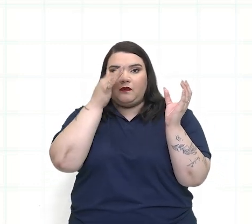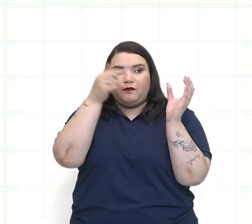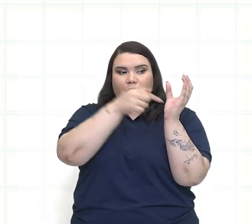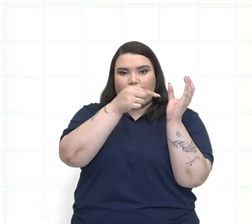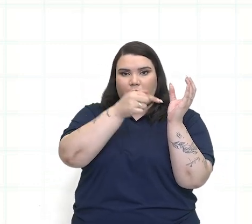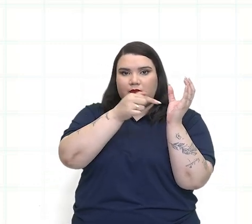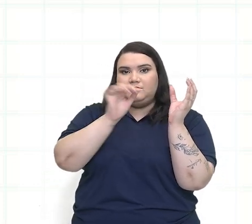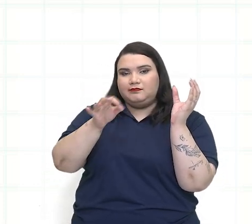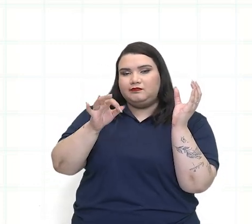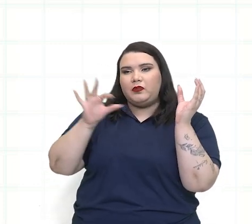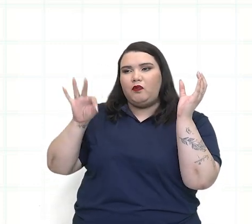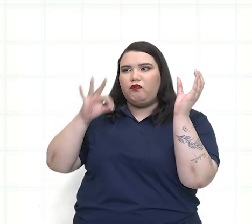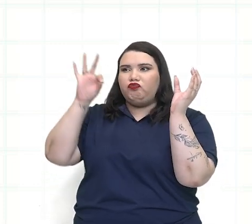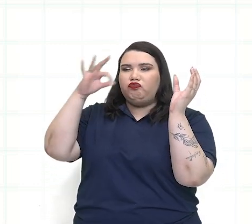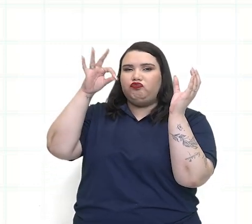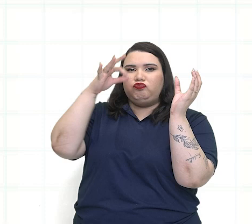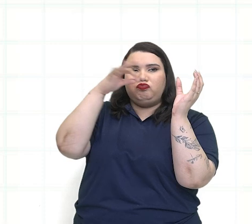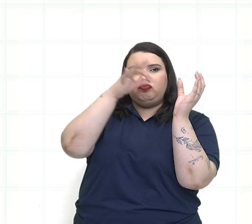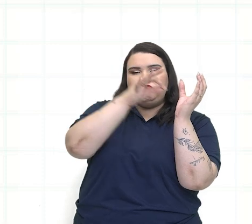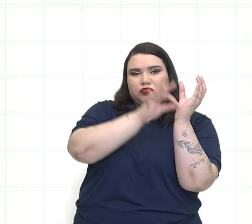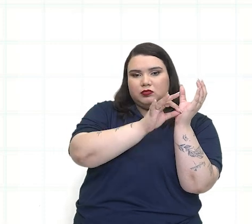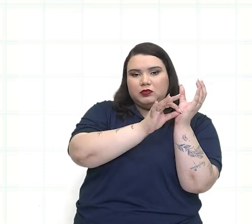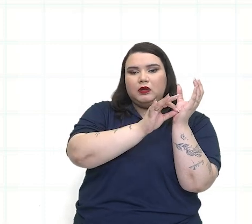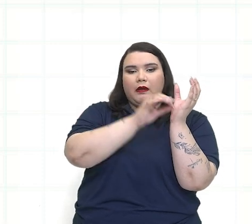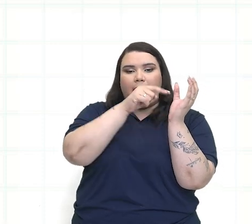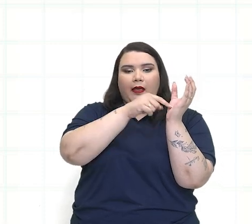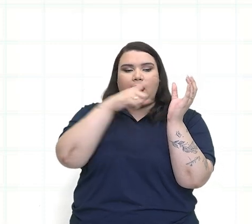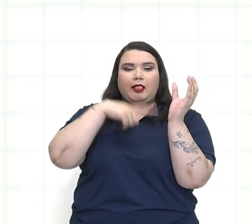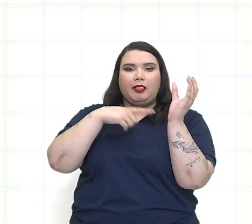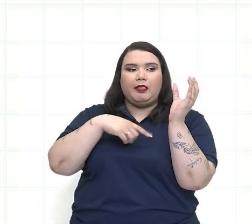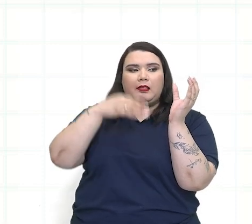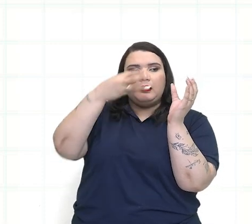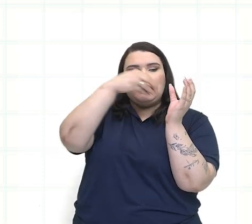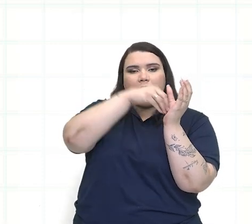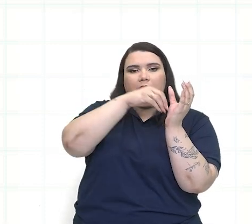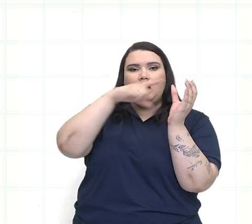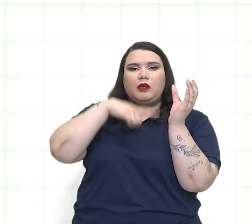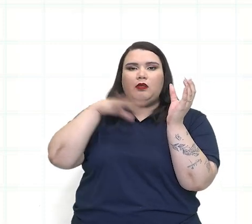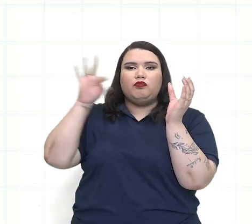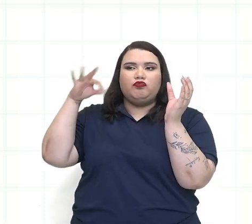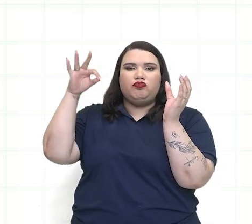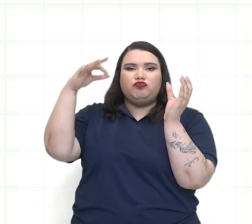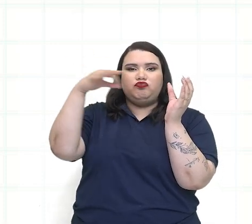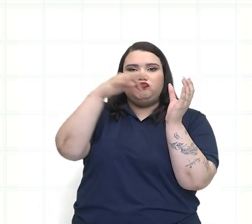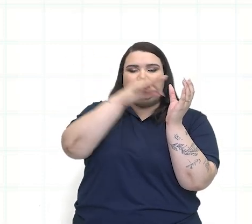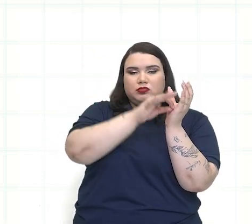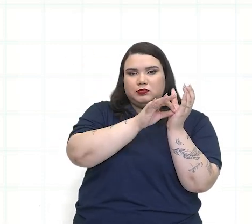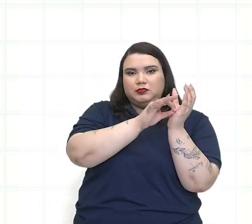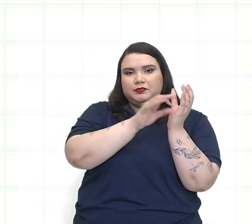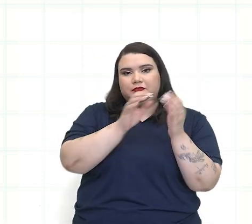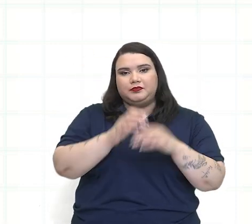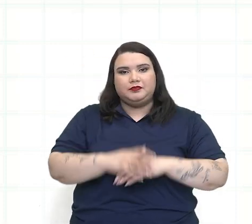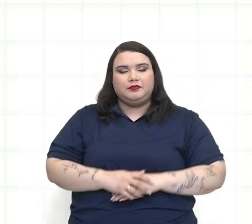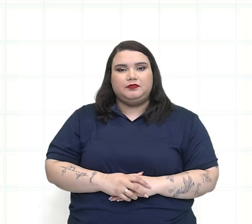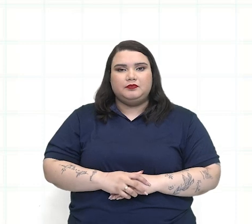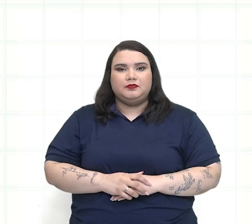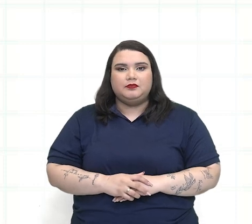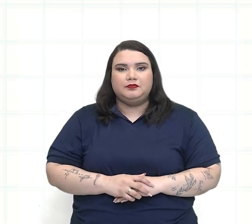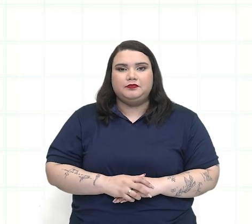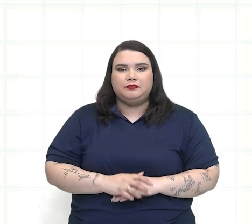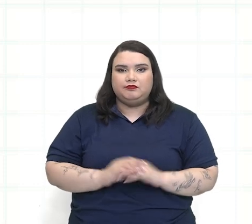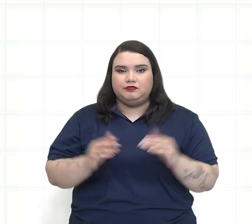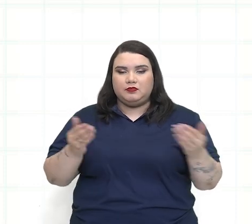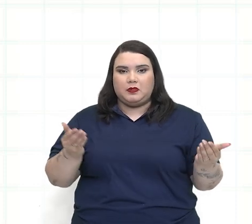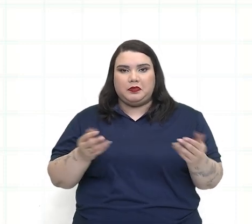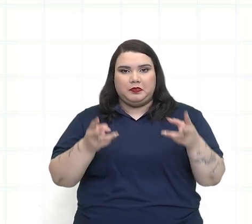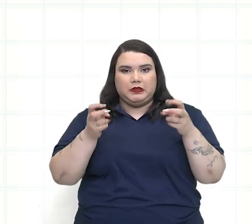visitar essa flor, né? E aí ele diz que bebe as gotas do orvalho nos meus. Então, como ela é uma flor, então ela vai